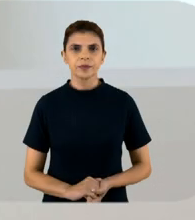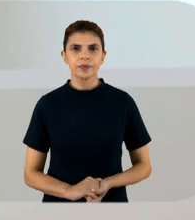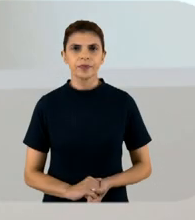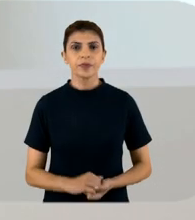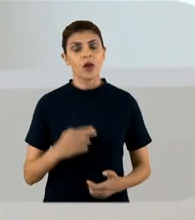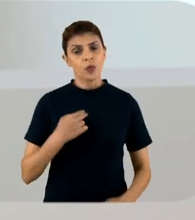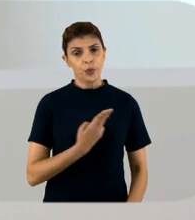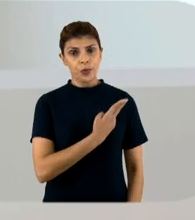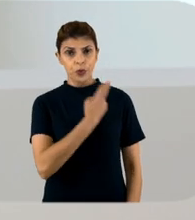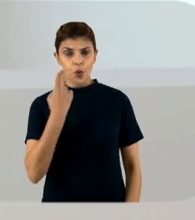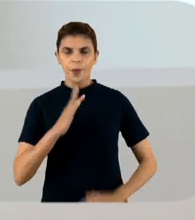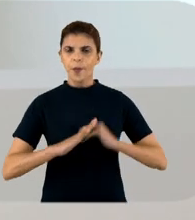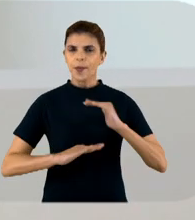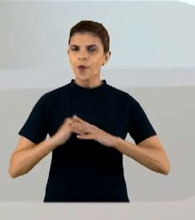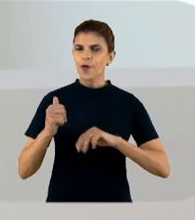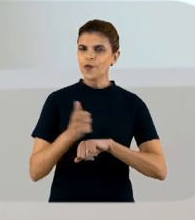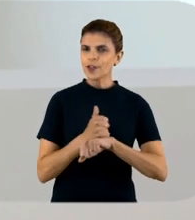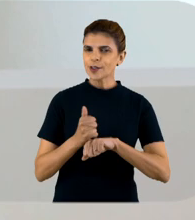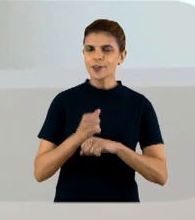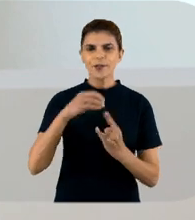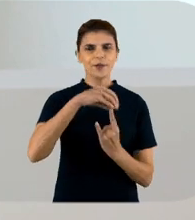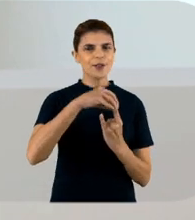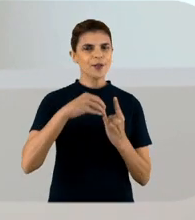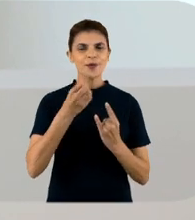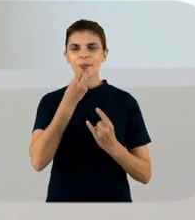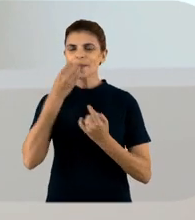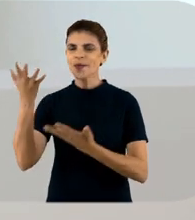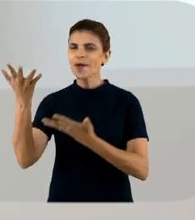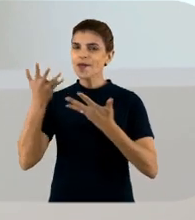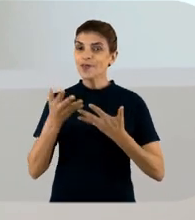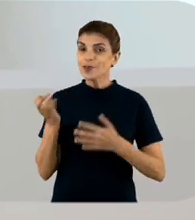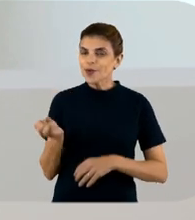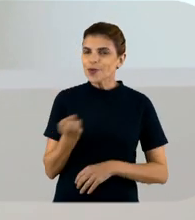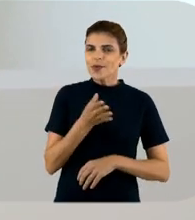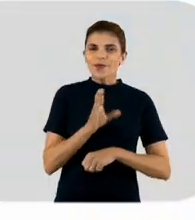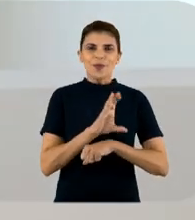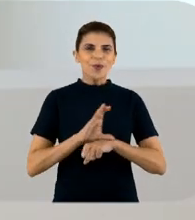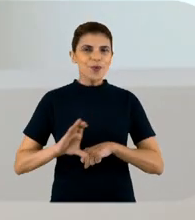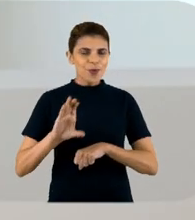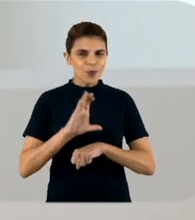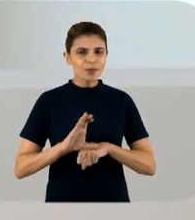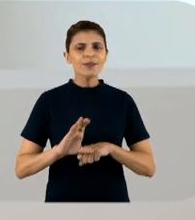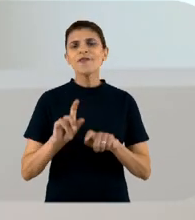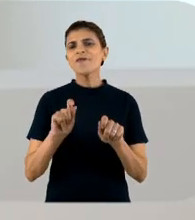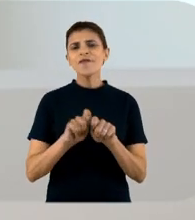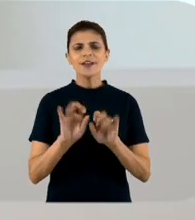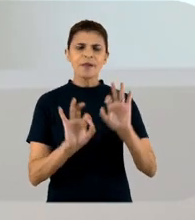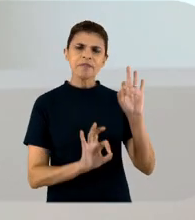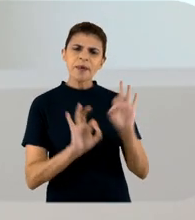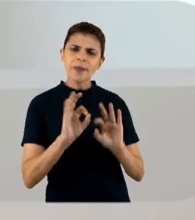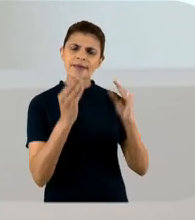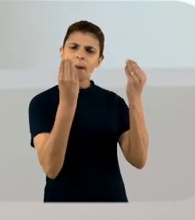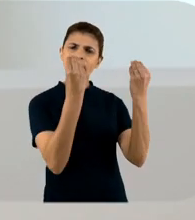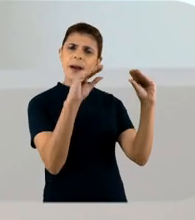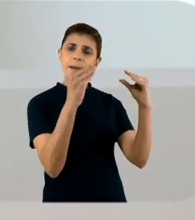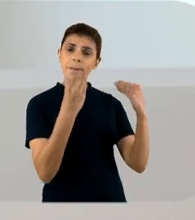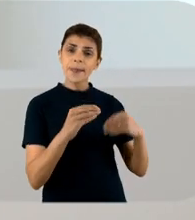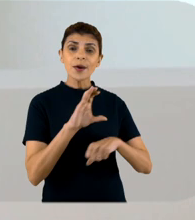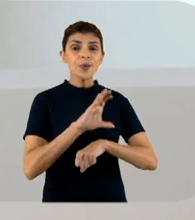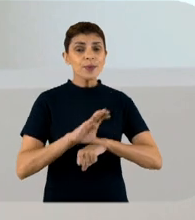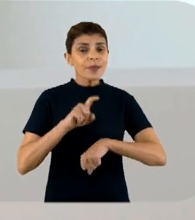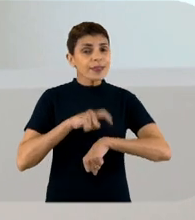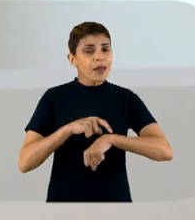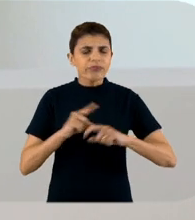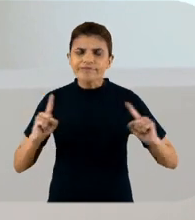Em nome de todos os profissionais da Fiocruz, eu gostaria de dar as boas-vindas a todos vocês a esse curso, que foi montado e